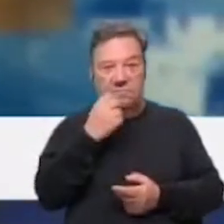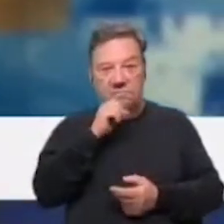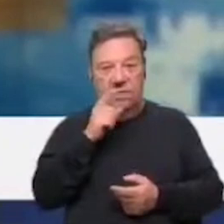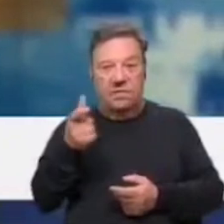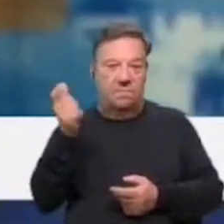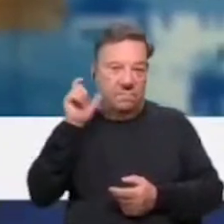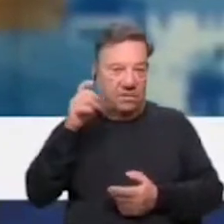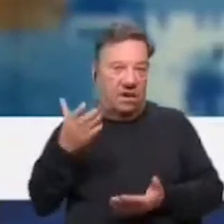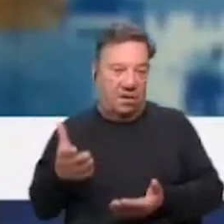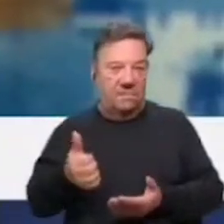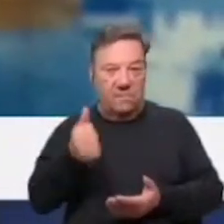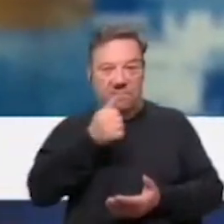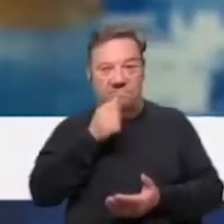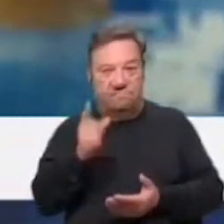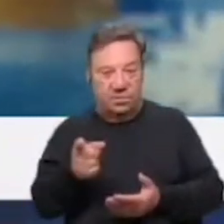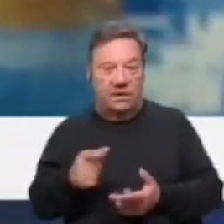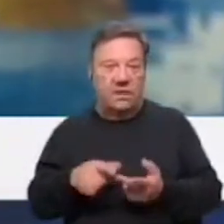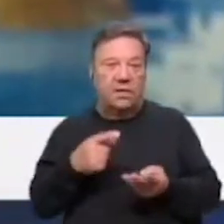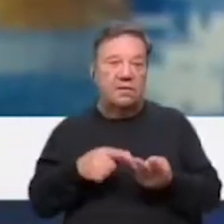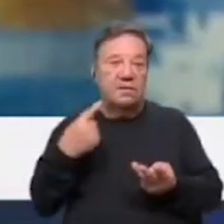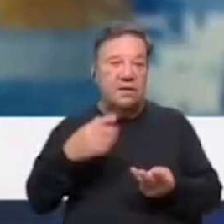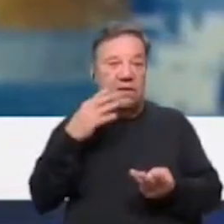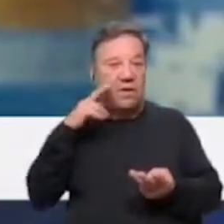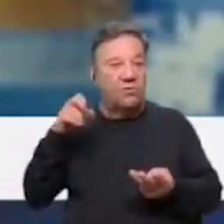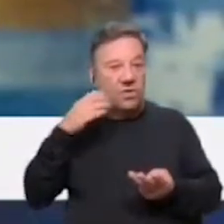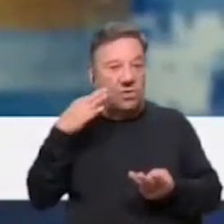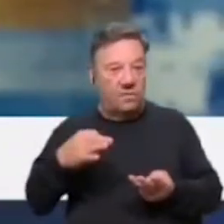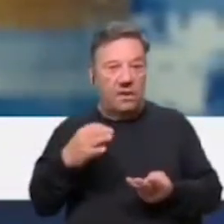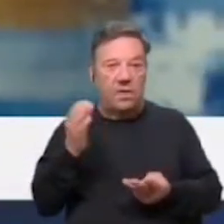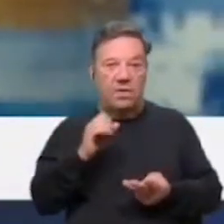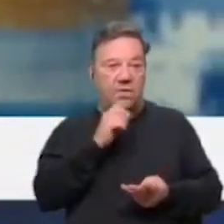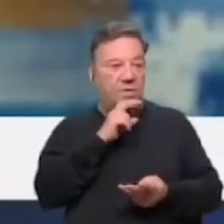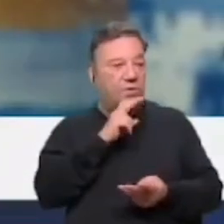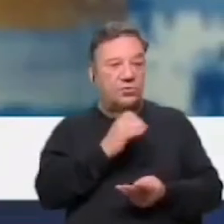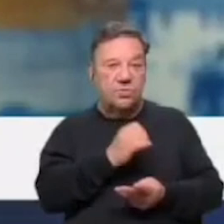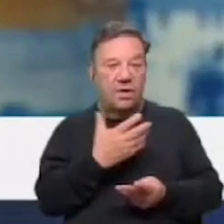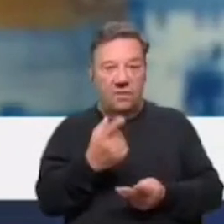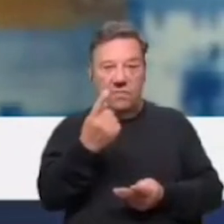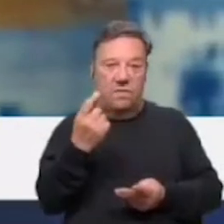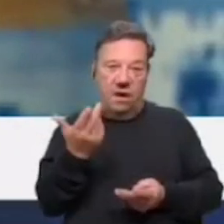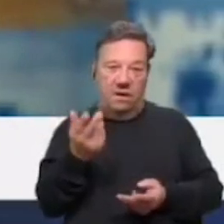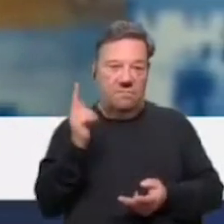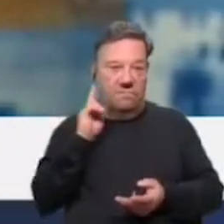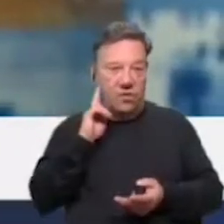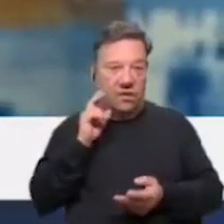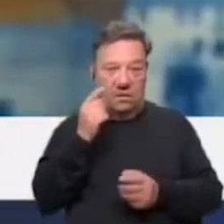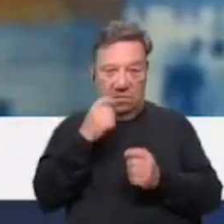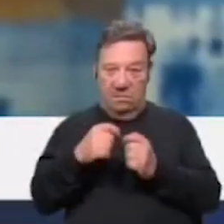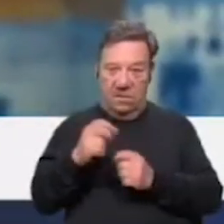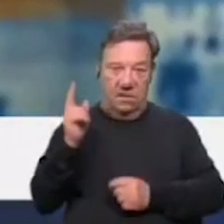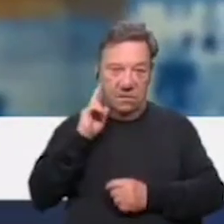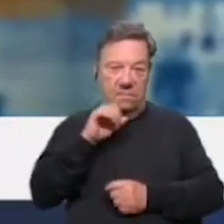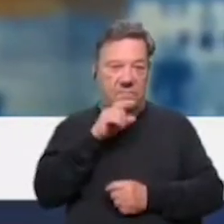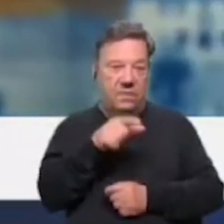as protes auditivas são A melhor solução para aqueles que têm uma audição normal e que não tinham nenhuma solução agora tem um device deste tamanho e que